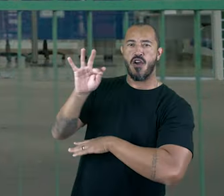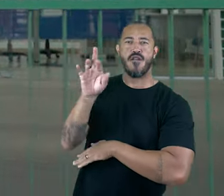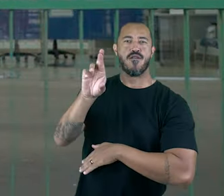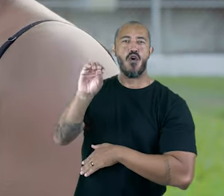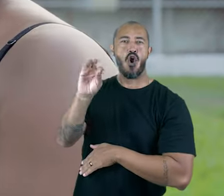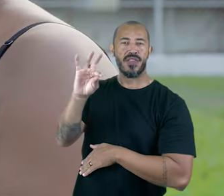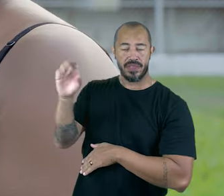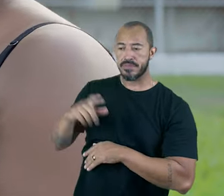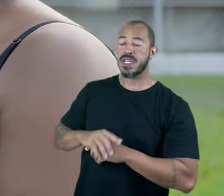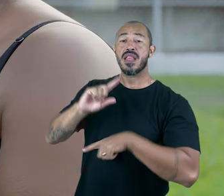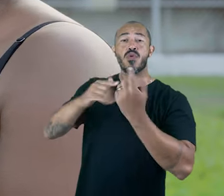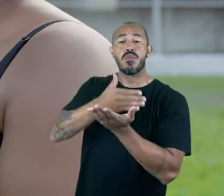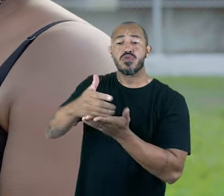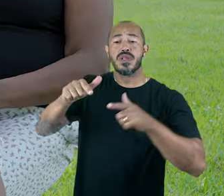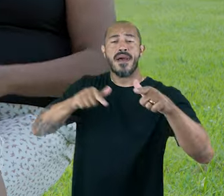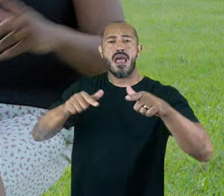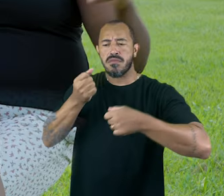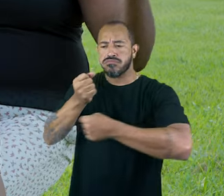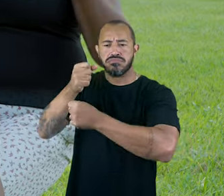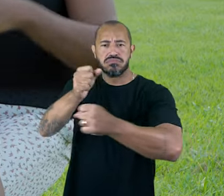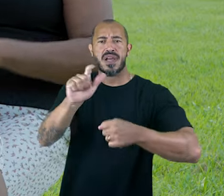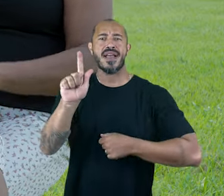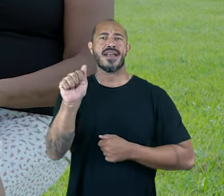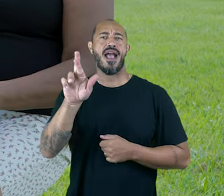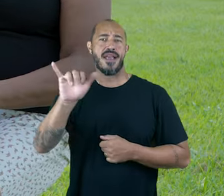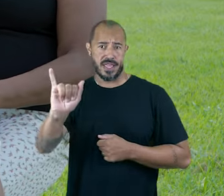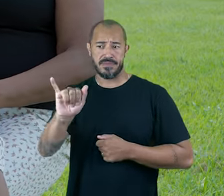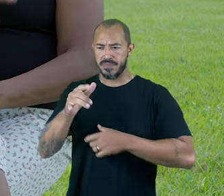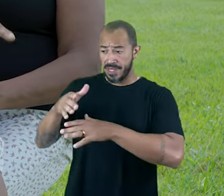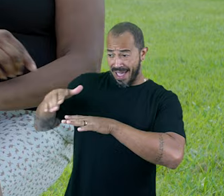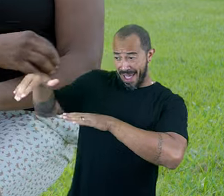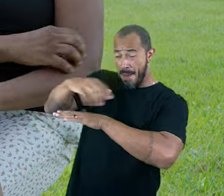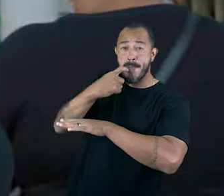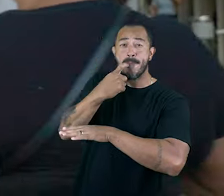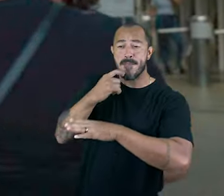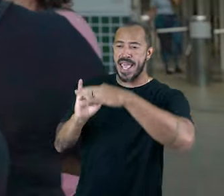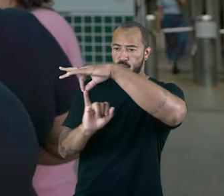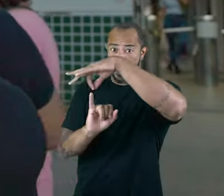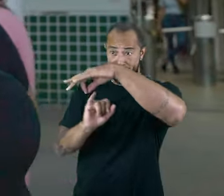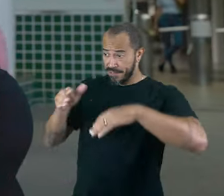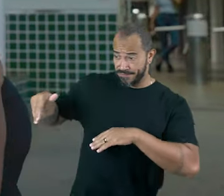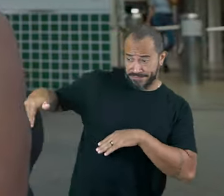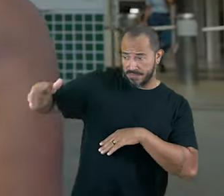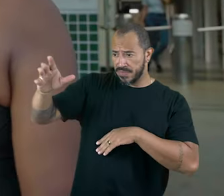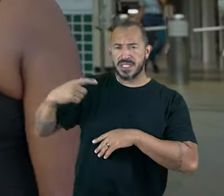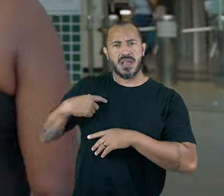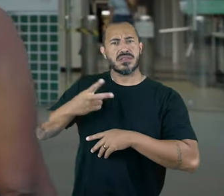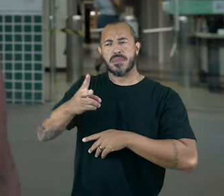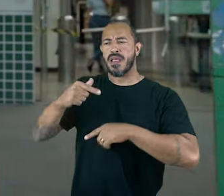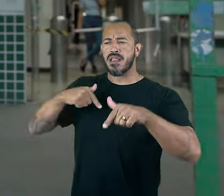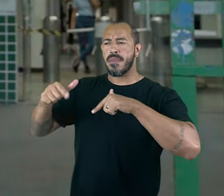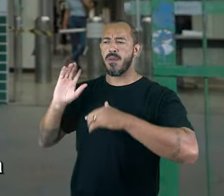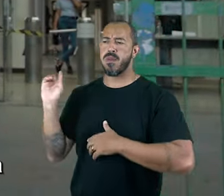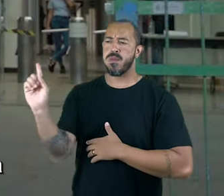começou a trabalhar com o gari da Prefeitura de Vitória. E esse trecho aqui do IFES era um trecho que ela iniciou todo o